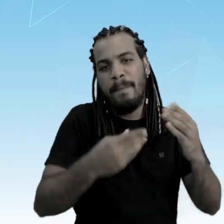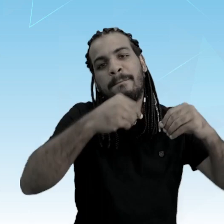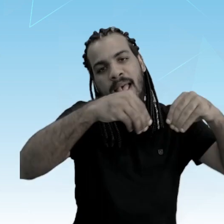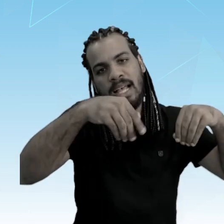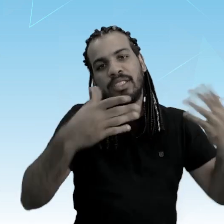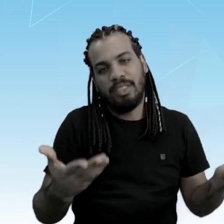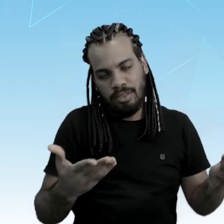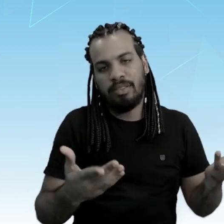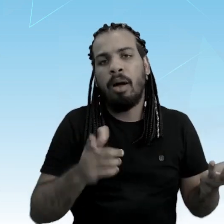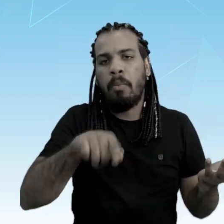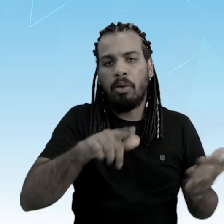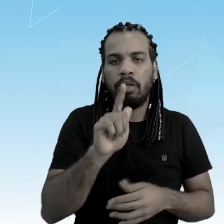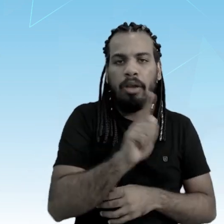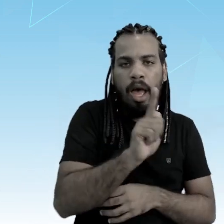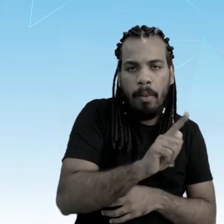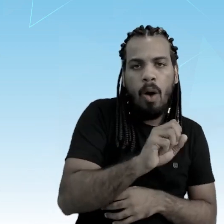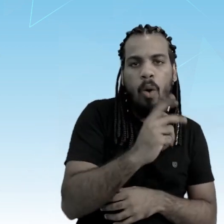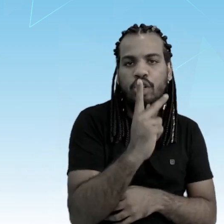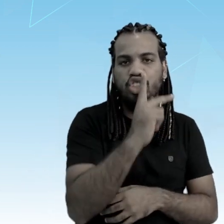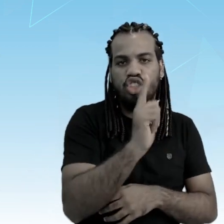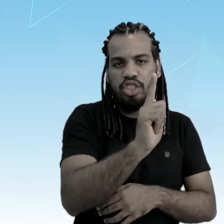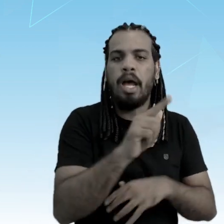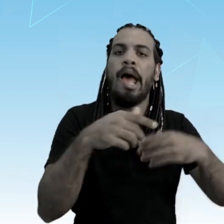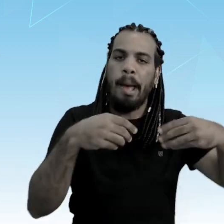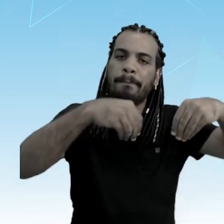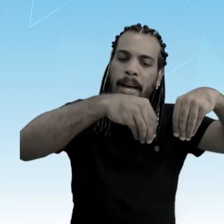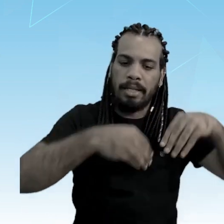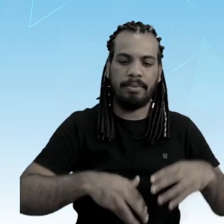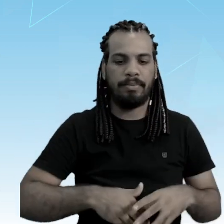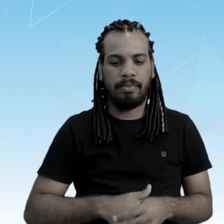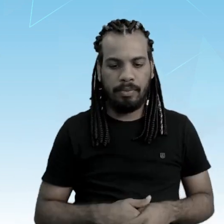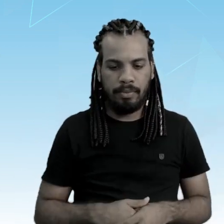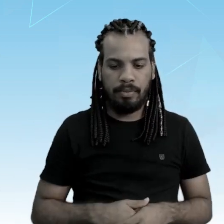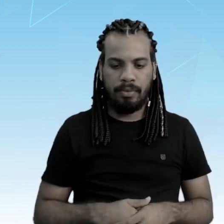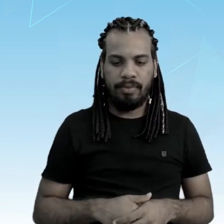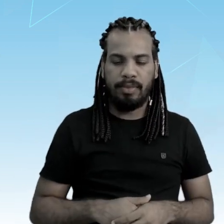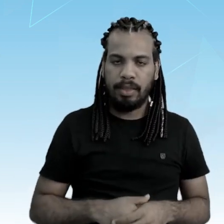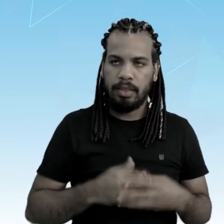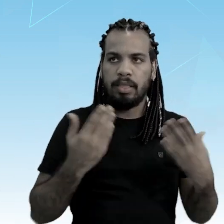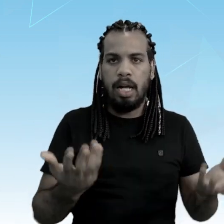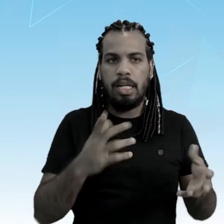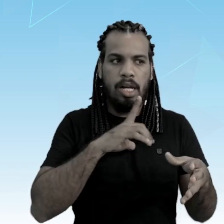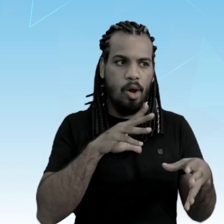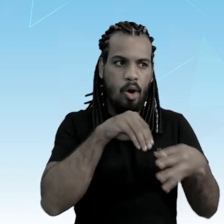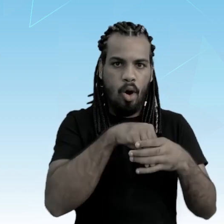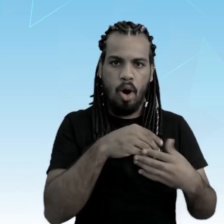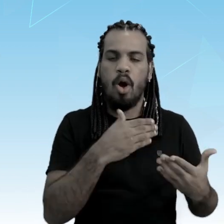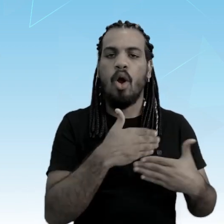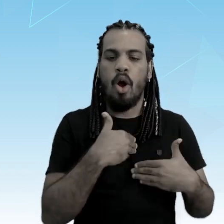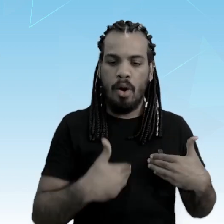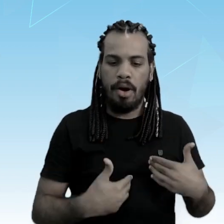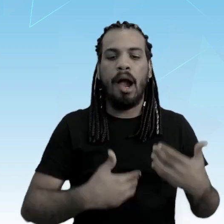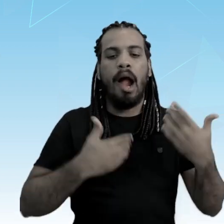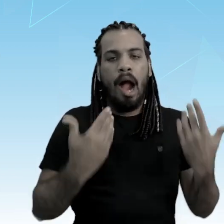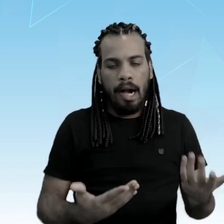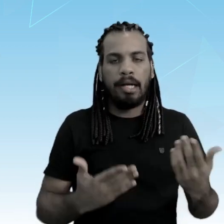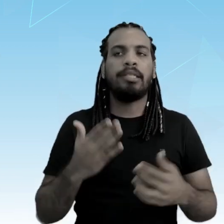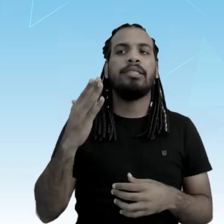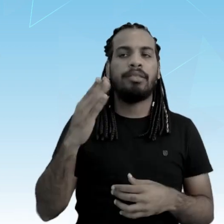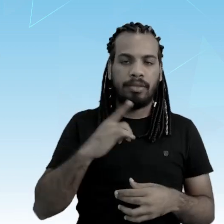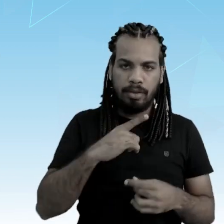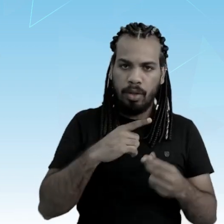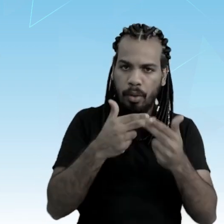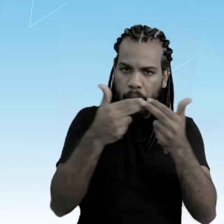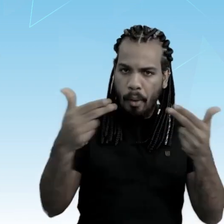geralmente medida em gramas ou quilogramas, por exemplo, que é contida em um corpo. E agora vai aí